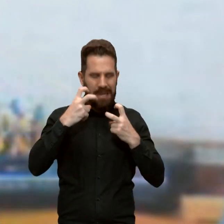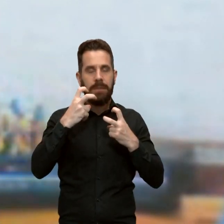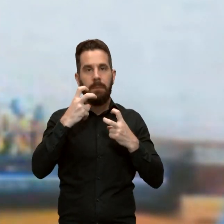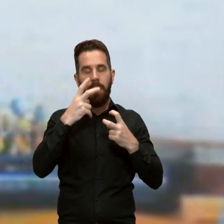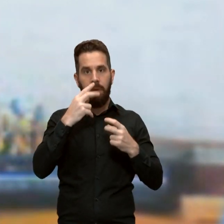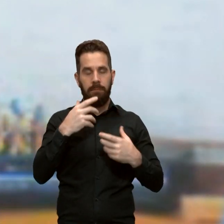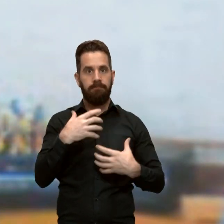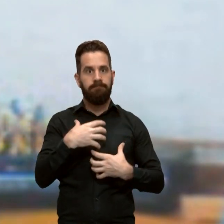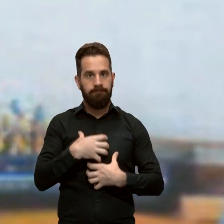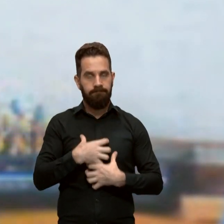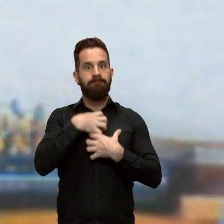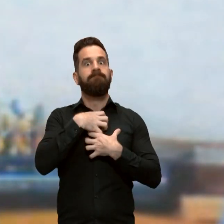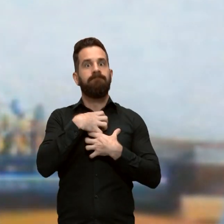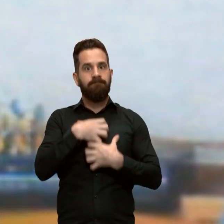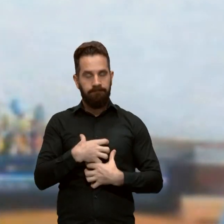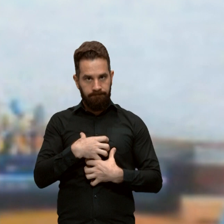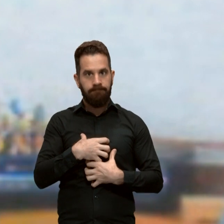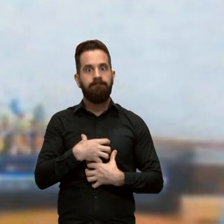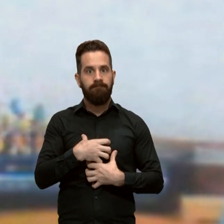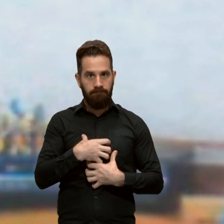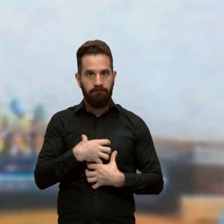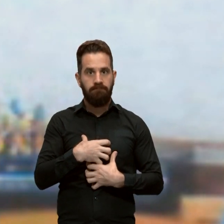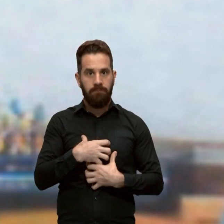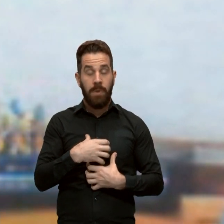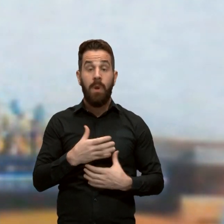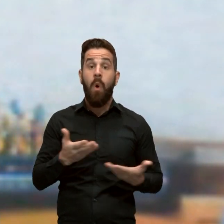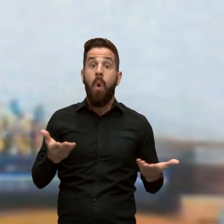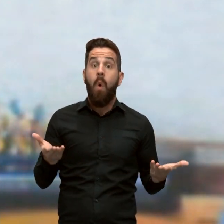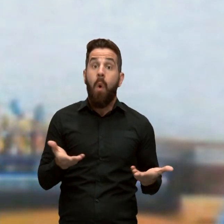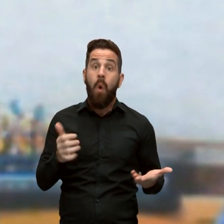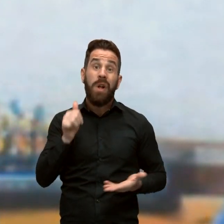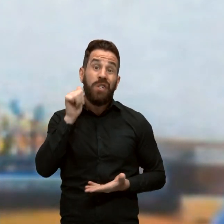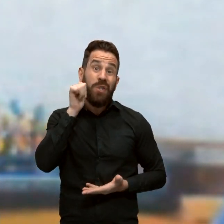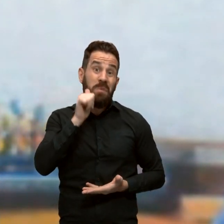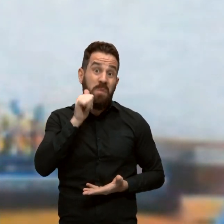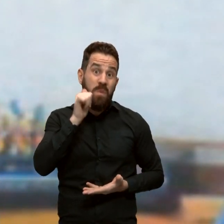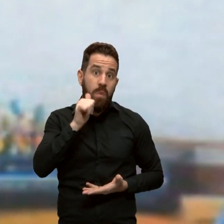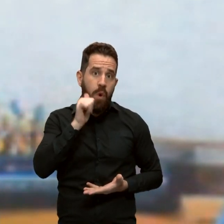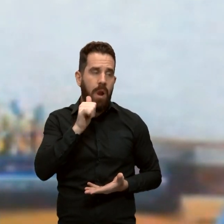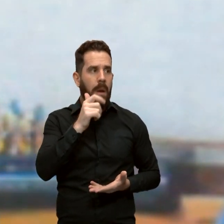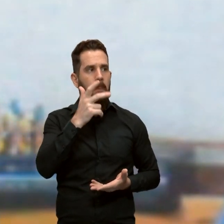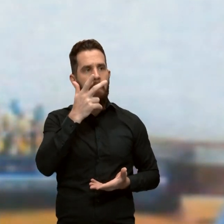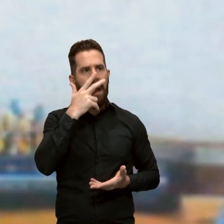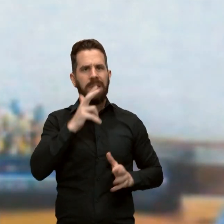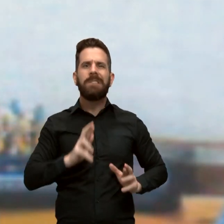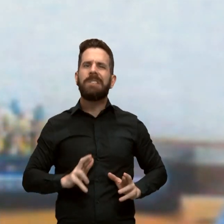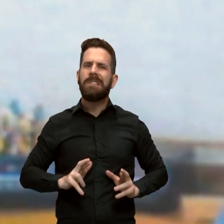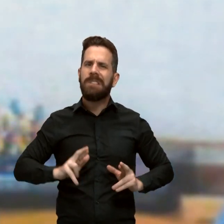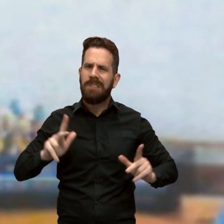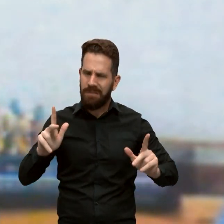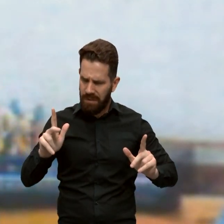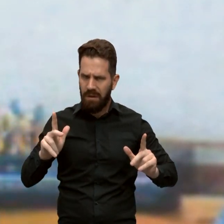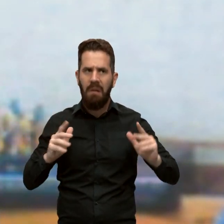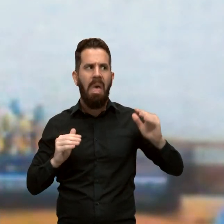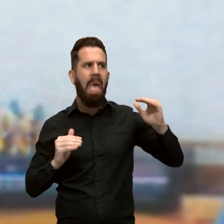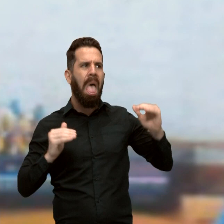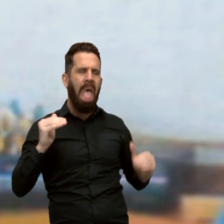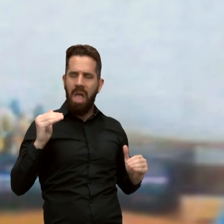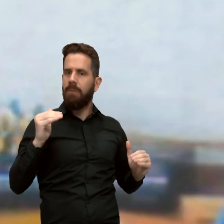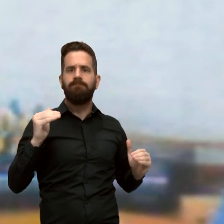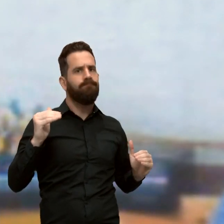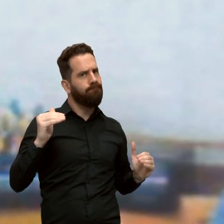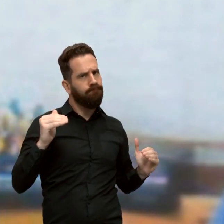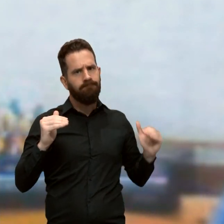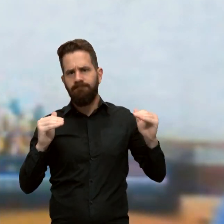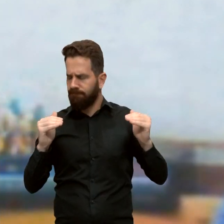um pouco disso. Eu acho que a mulher hoje ela tem bastante pé na realidade, ela deixou de ser bastante submissa, não é?